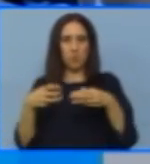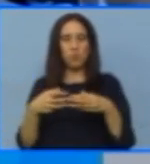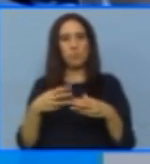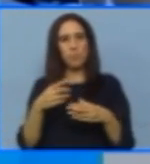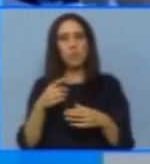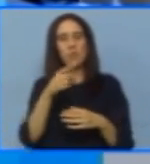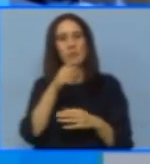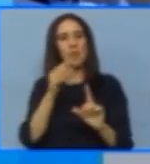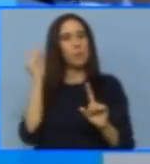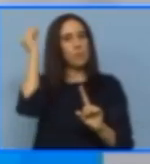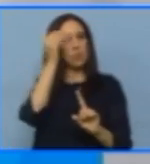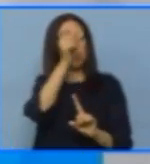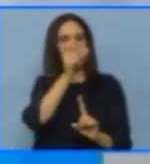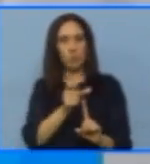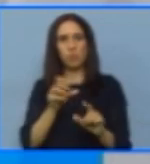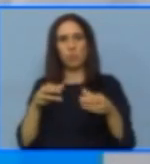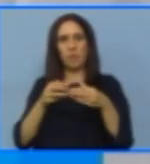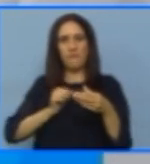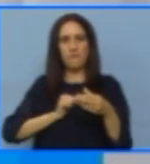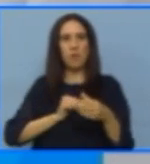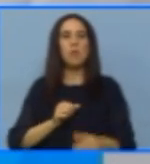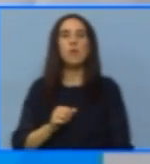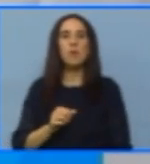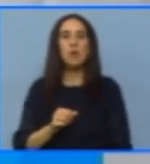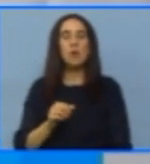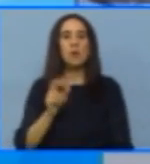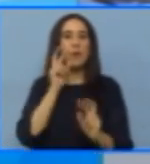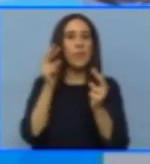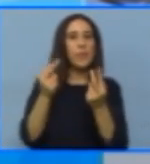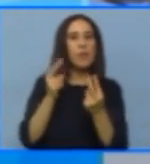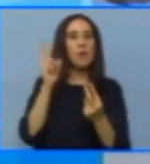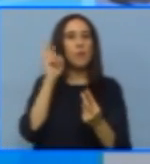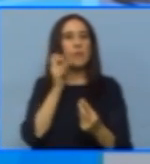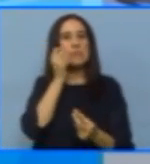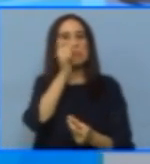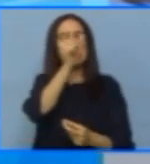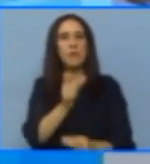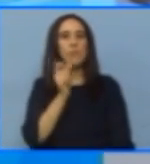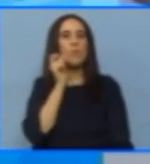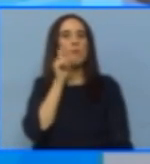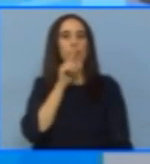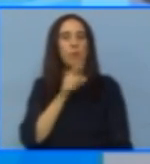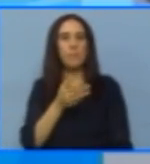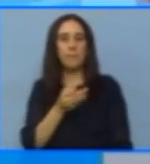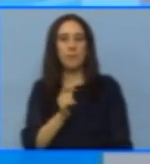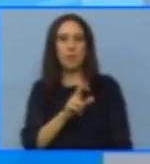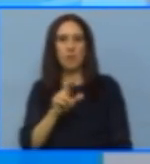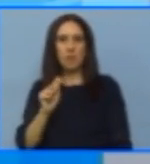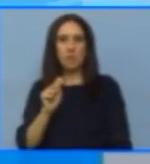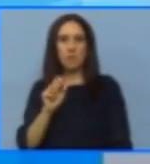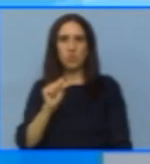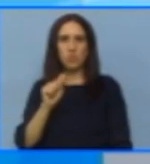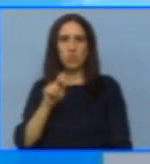da nossa comunidade. E é uma questão e já agora, para quem nos está a ver e ouvir, quem foi Pier Giorgio Frassati? Portanto, foi